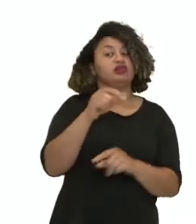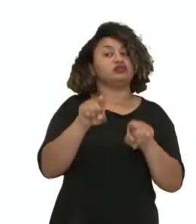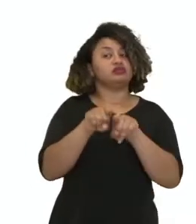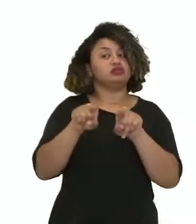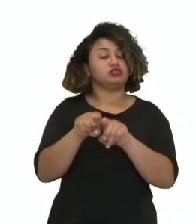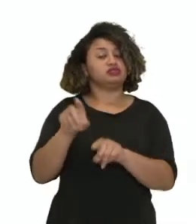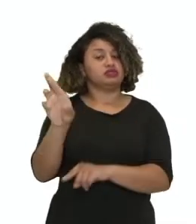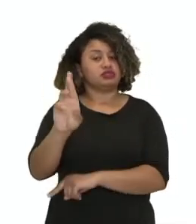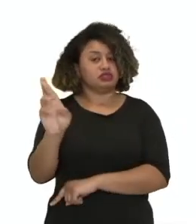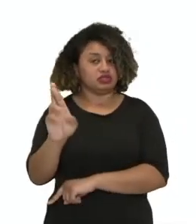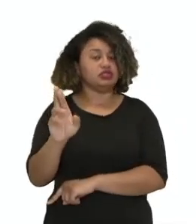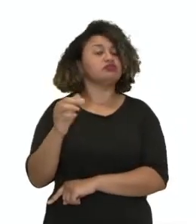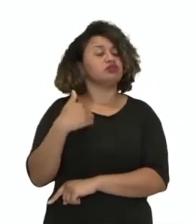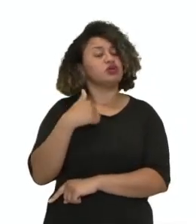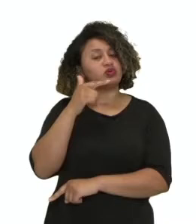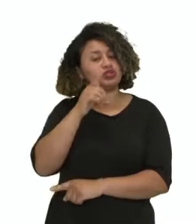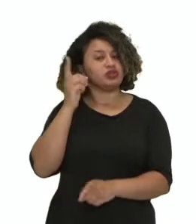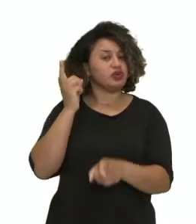sua razão?